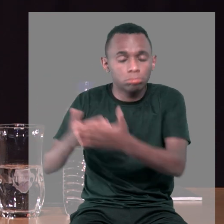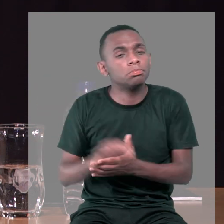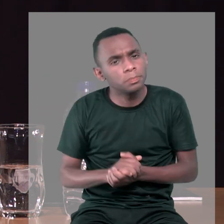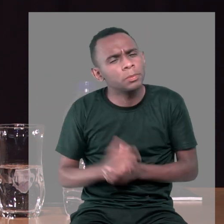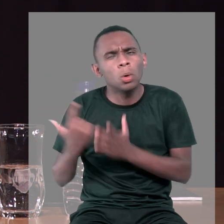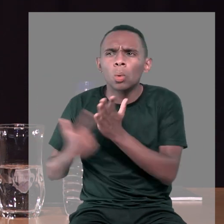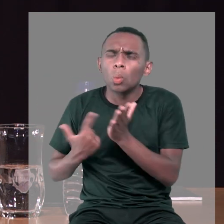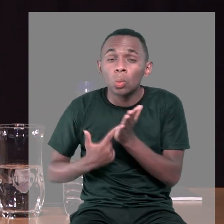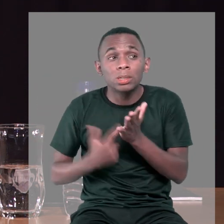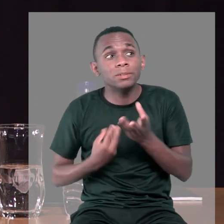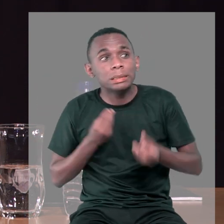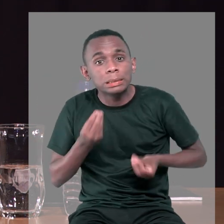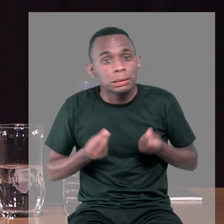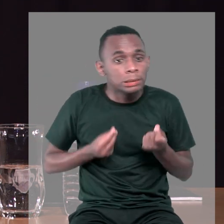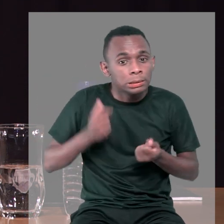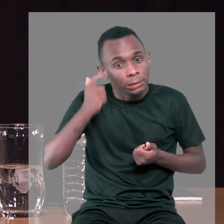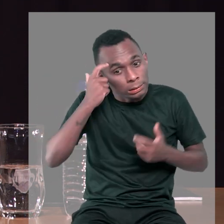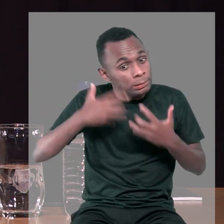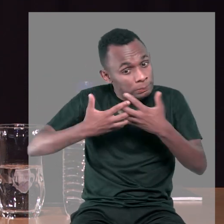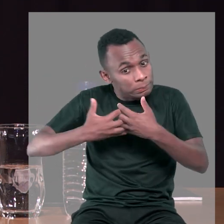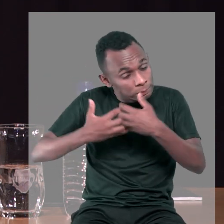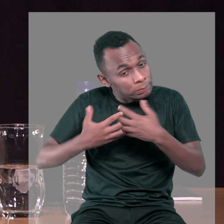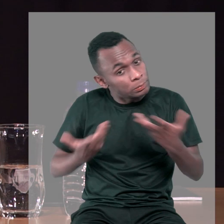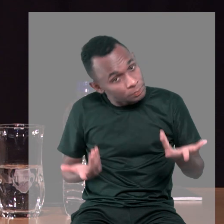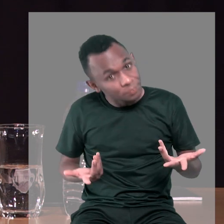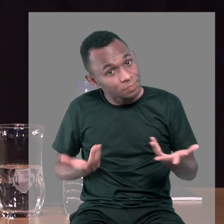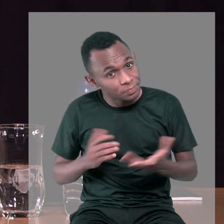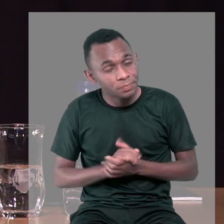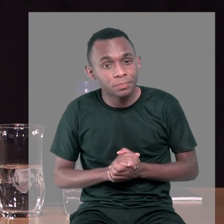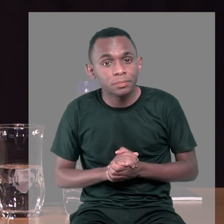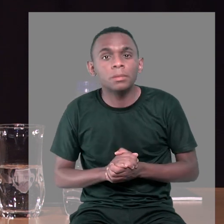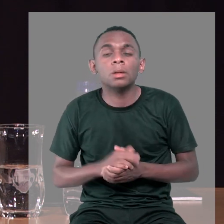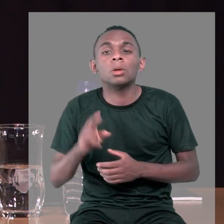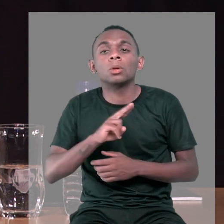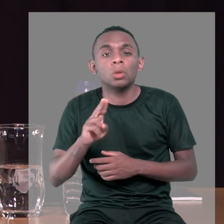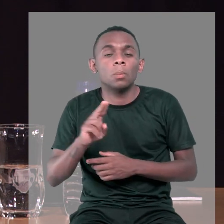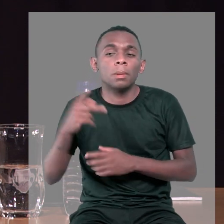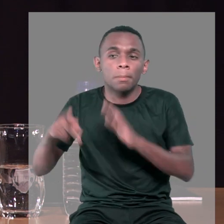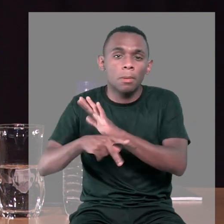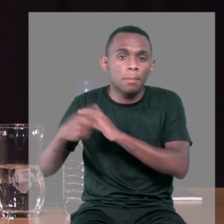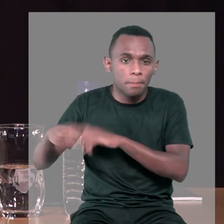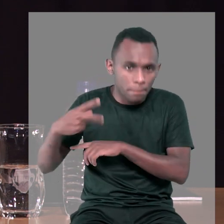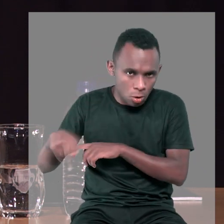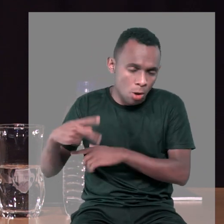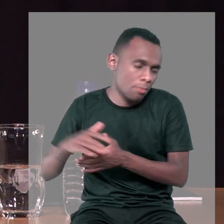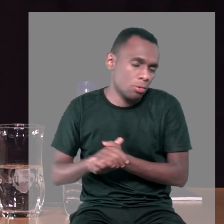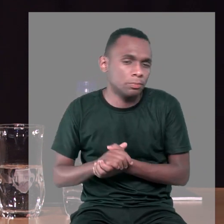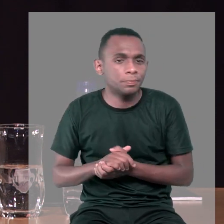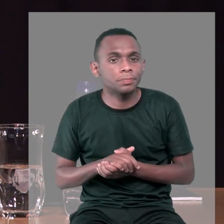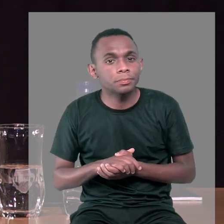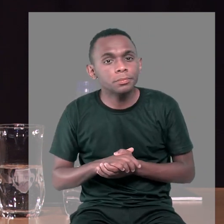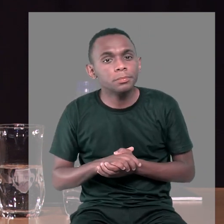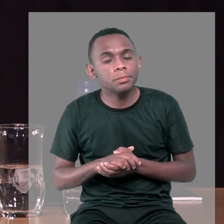63, este livro resultou, na verdade, de uma série de reportagens que Hannah Arendt